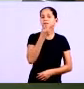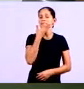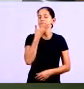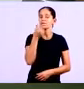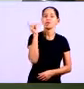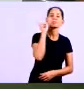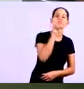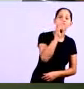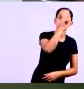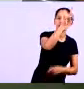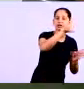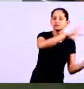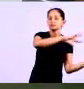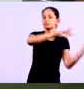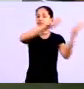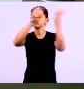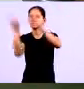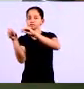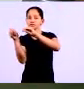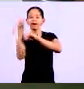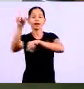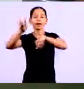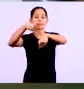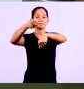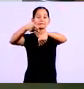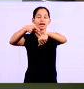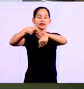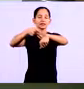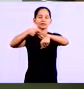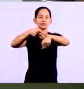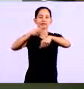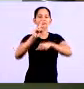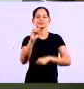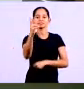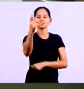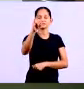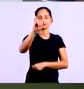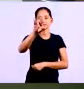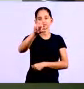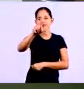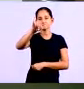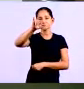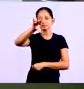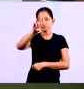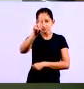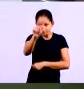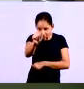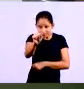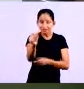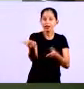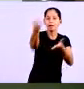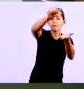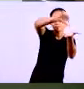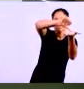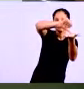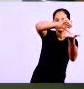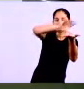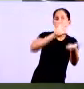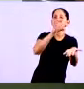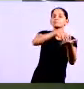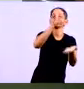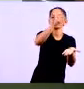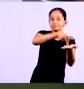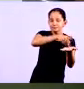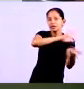Estados Unidos para ir para a Irlanda, porque na Irlanda pagam menos tributos. Tiraram a sede da empresa de um país para ir para o outro para